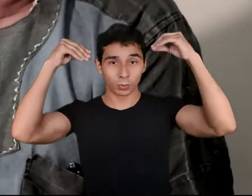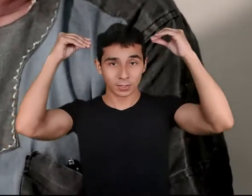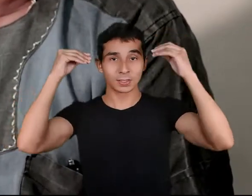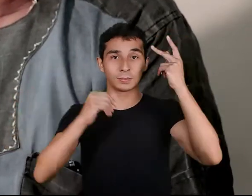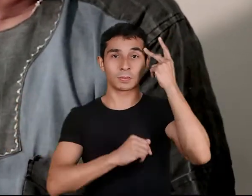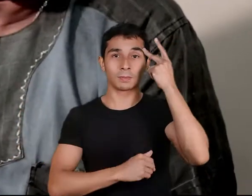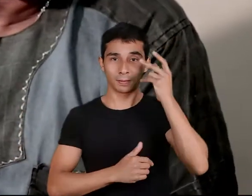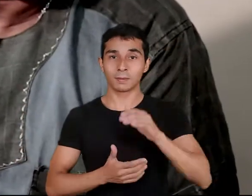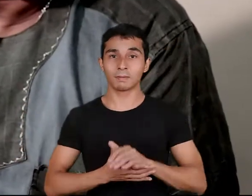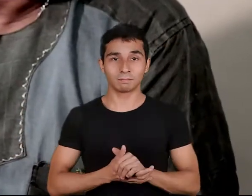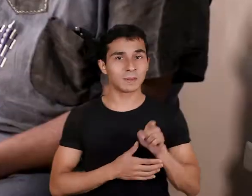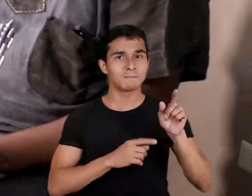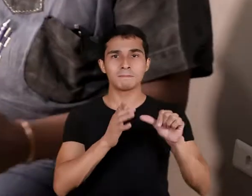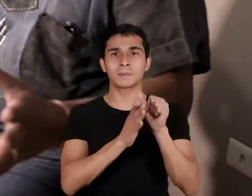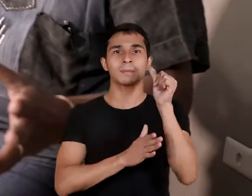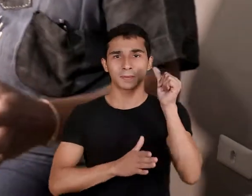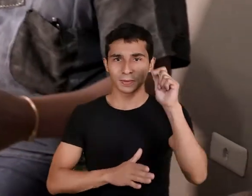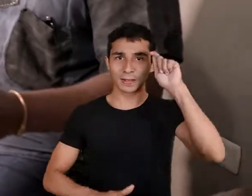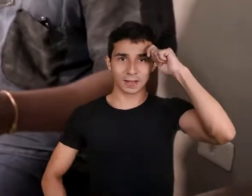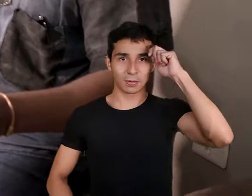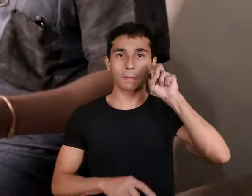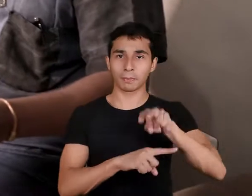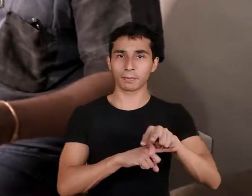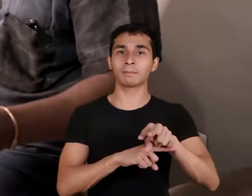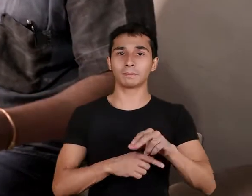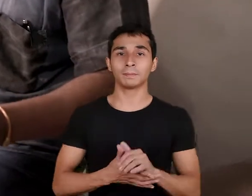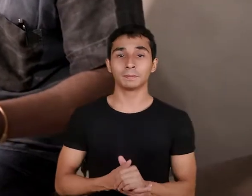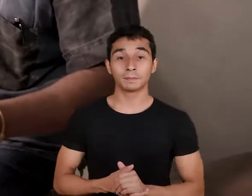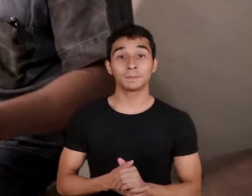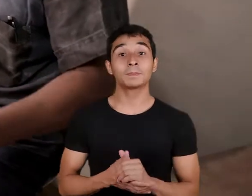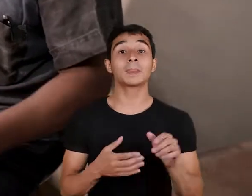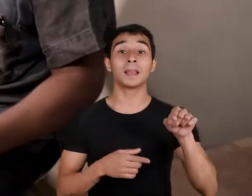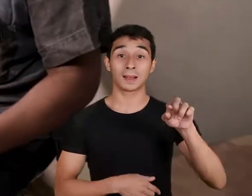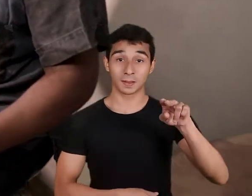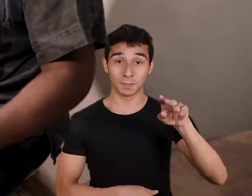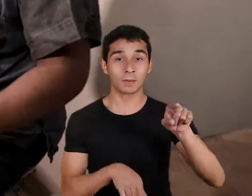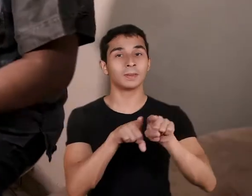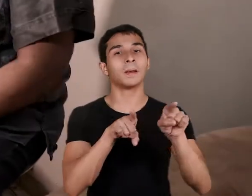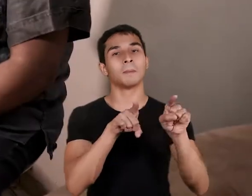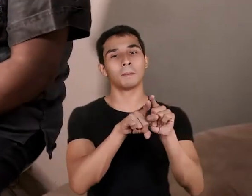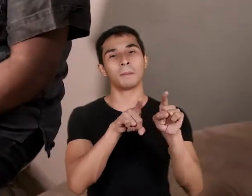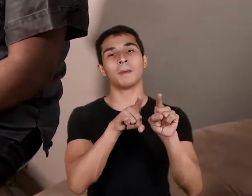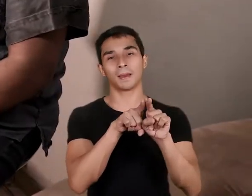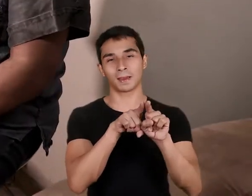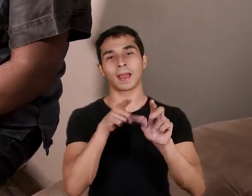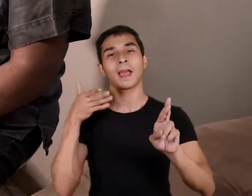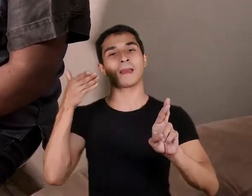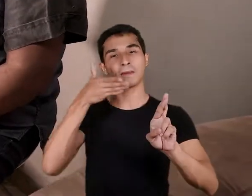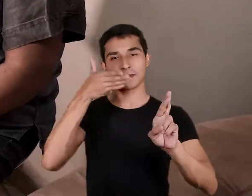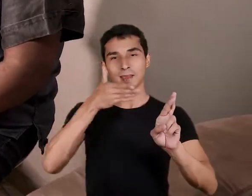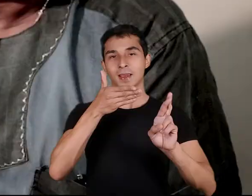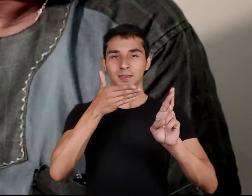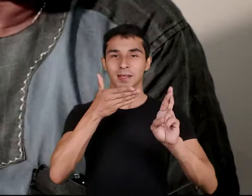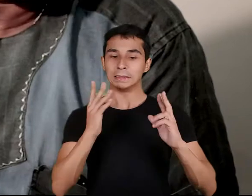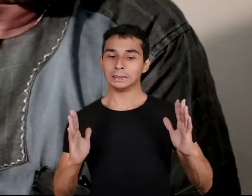Regendo o paulistano, né? Que também me levou a ter uma influência na música